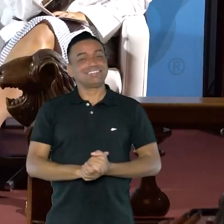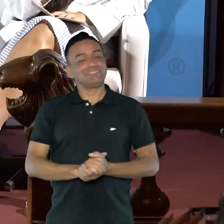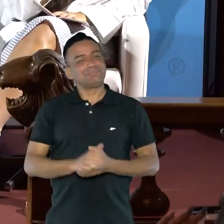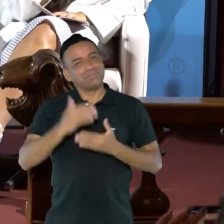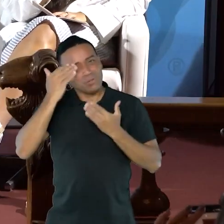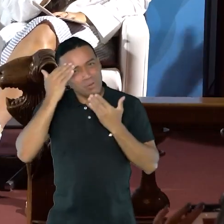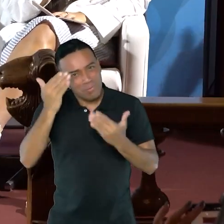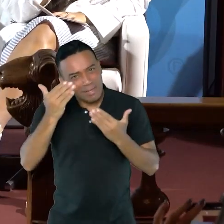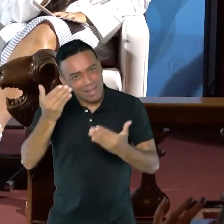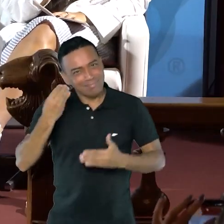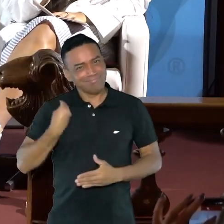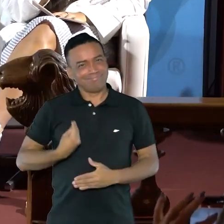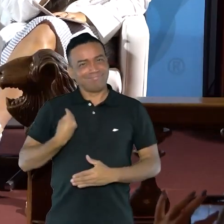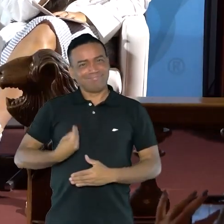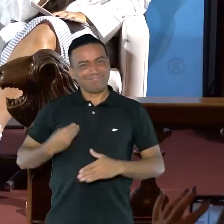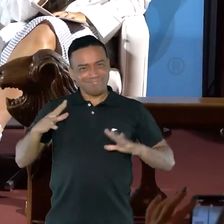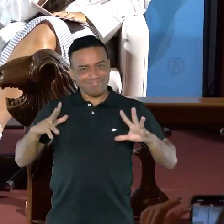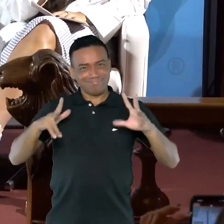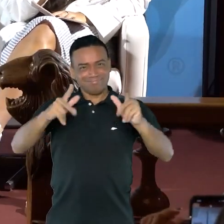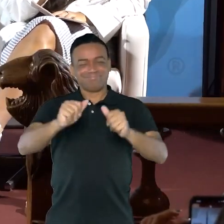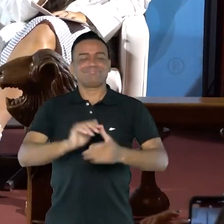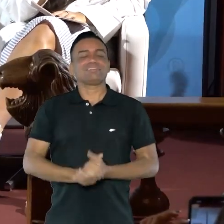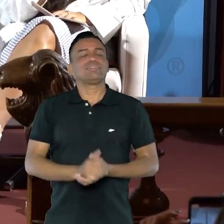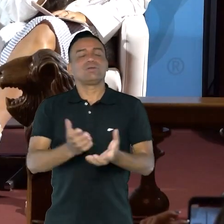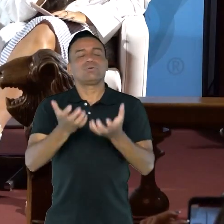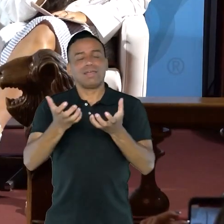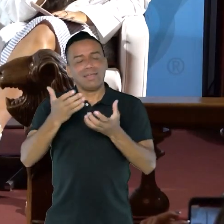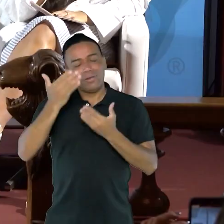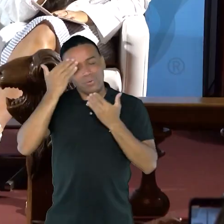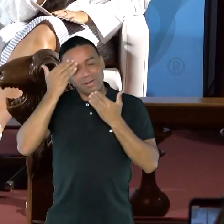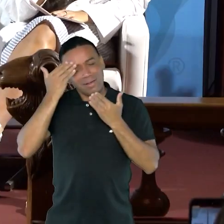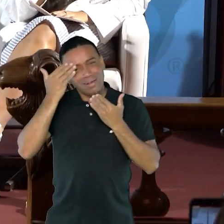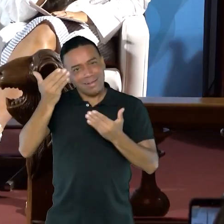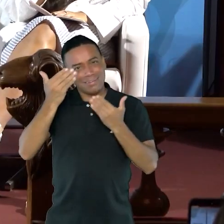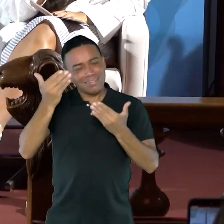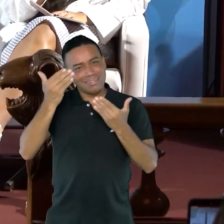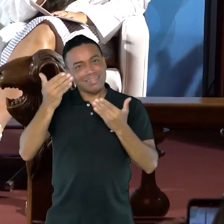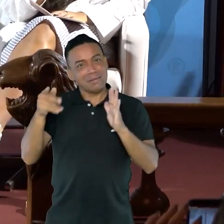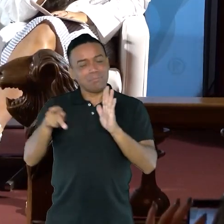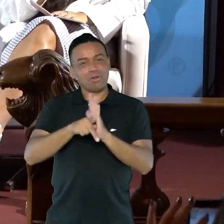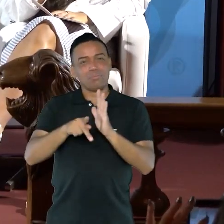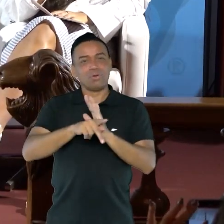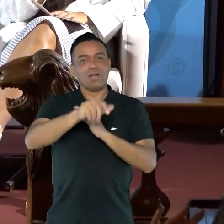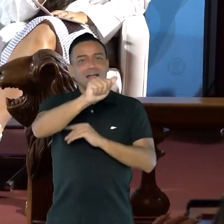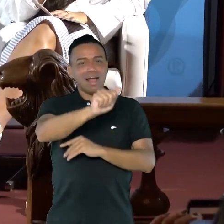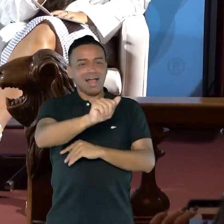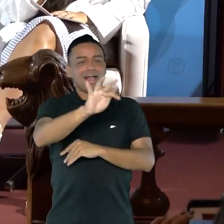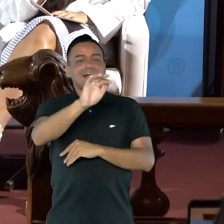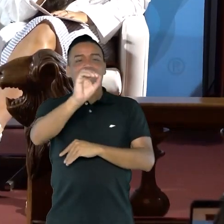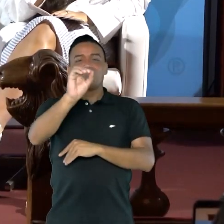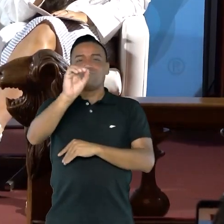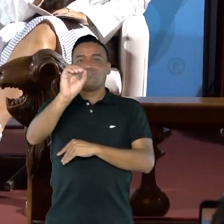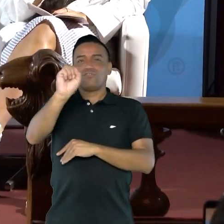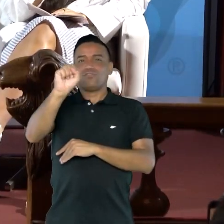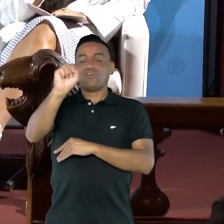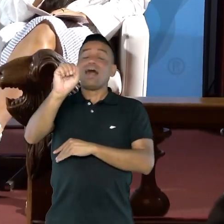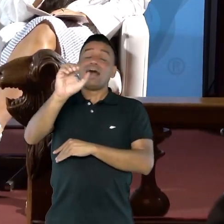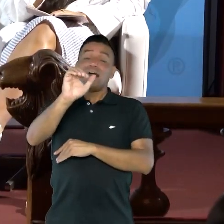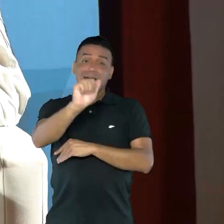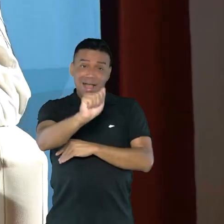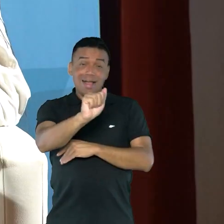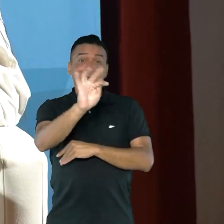Muito obrigada pela presença. Queria muito agradecer ao querido Afonso, que é um multiplicador